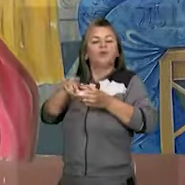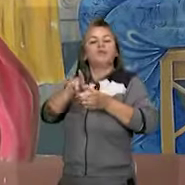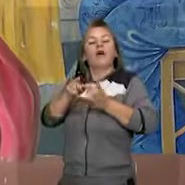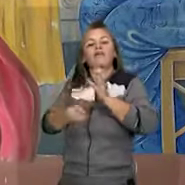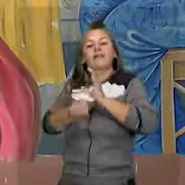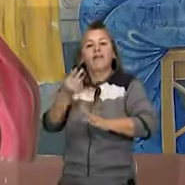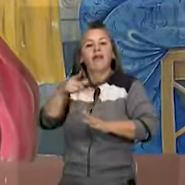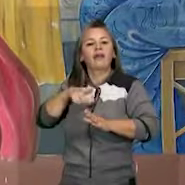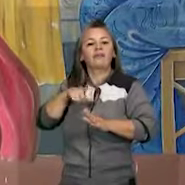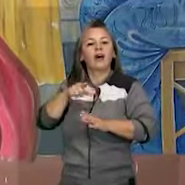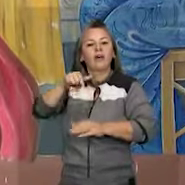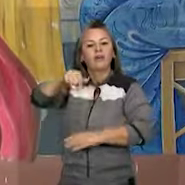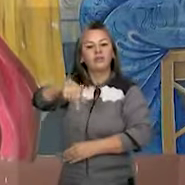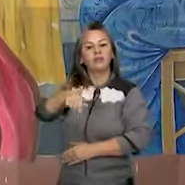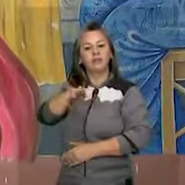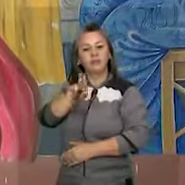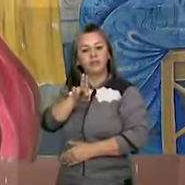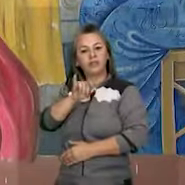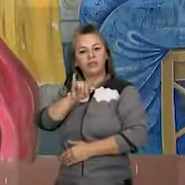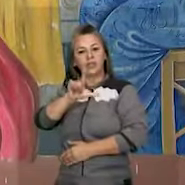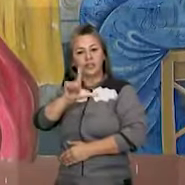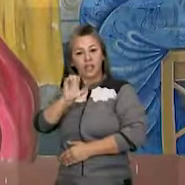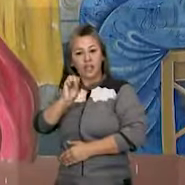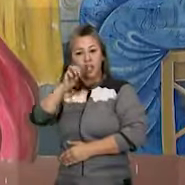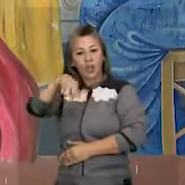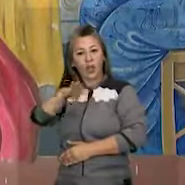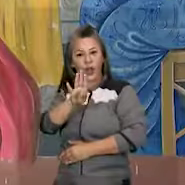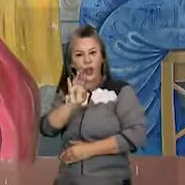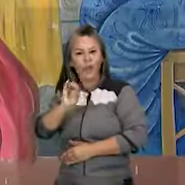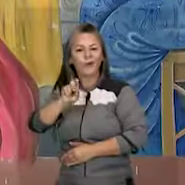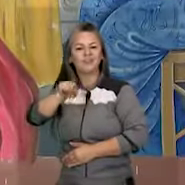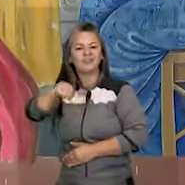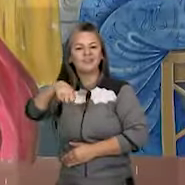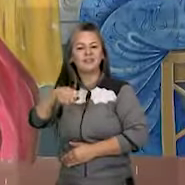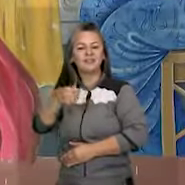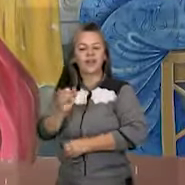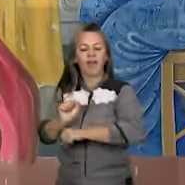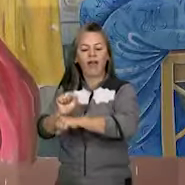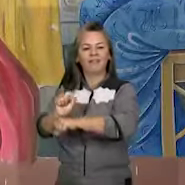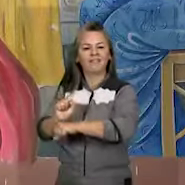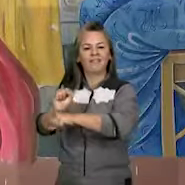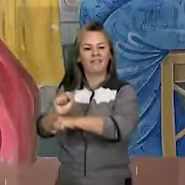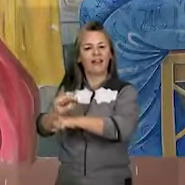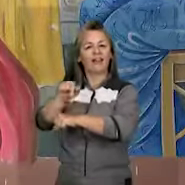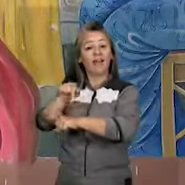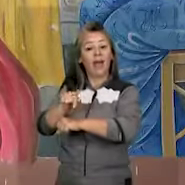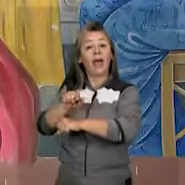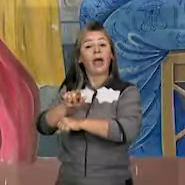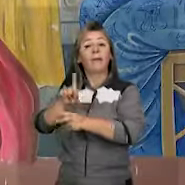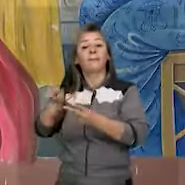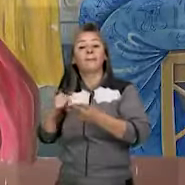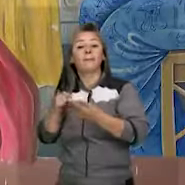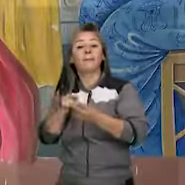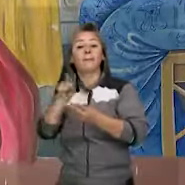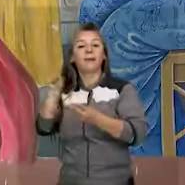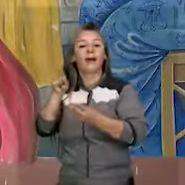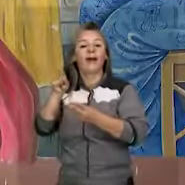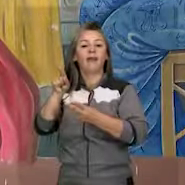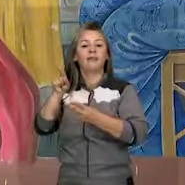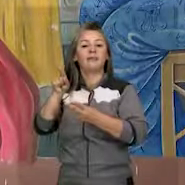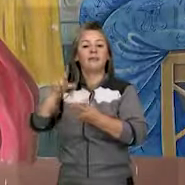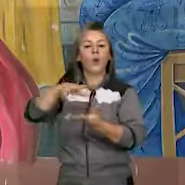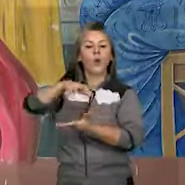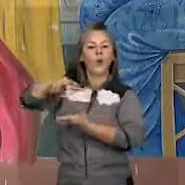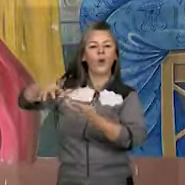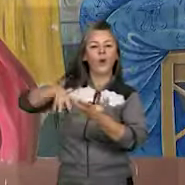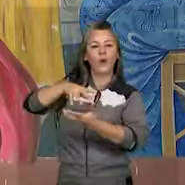quilombos, tá, como rebeliões, tá, e também a gente está falando de resistências ao nível individual, né, do